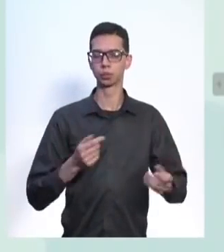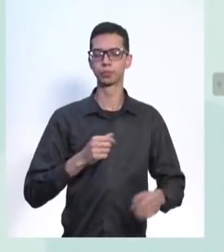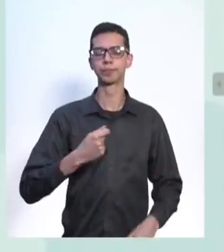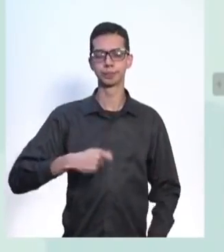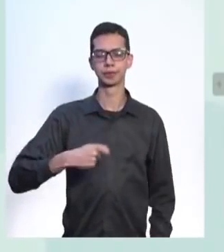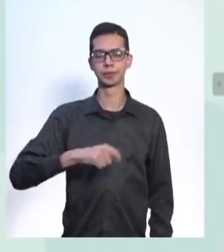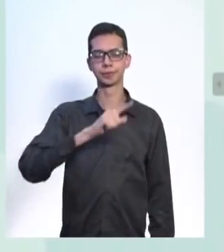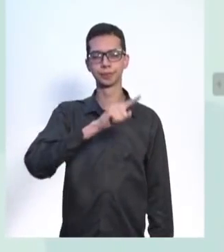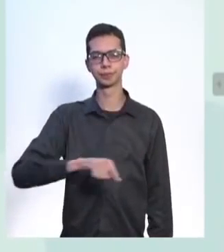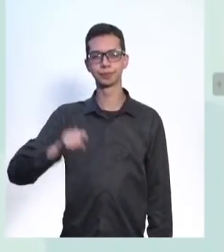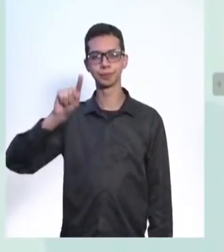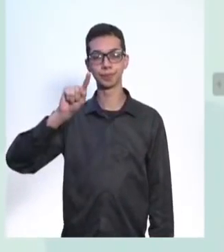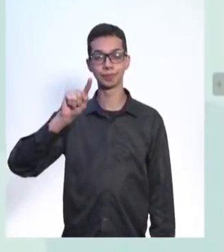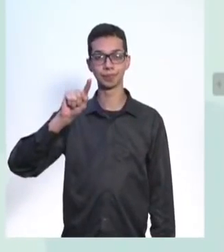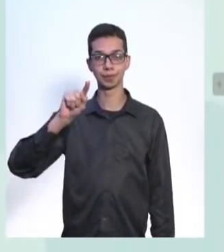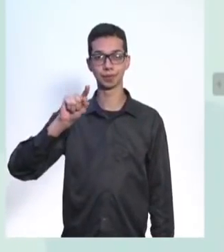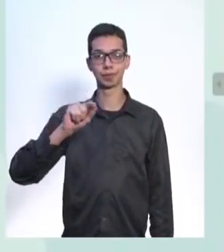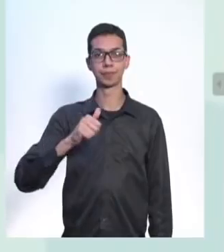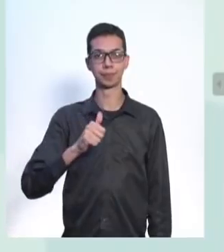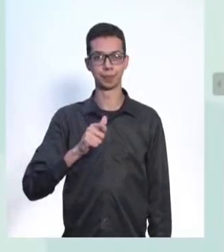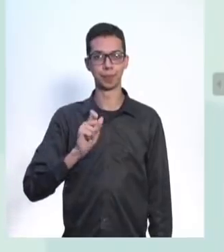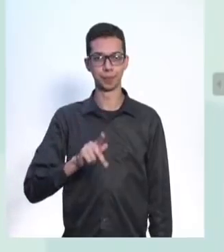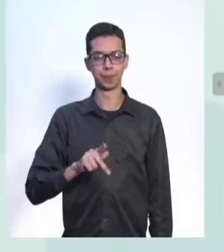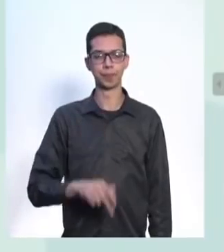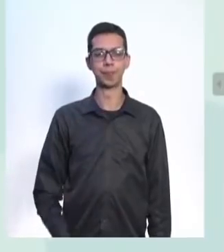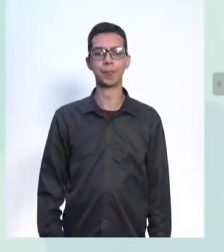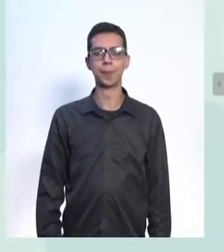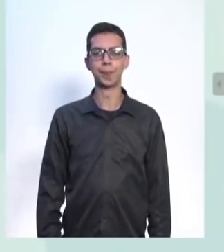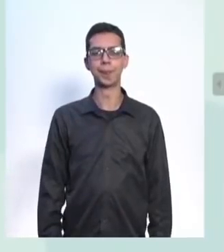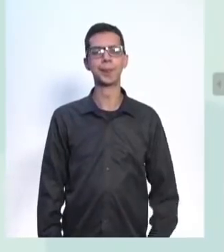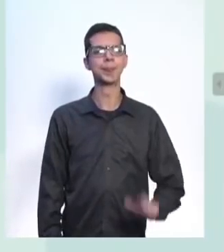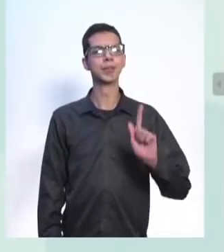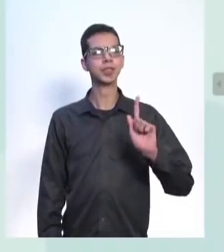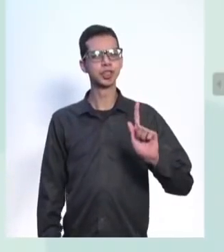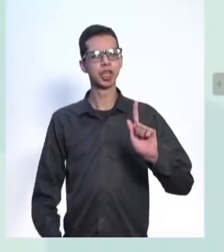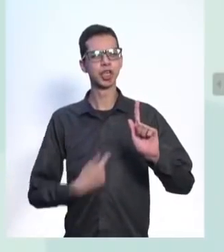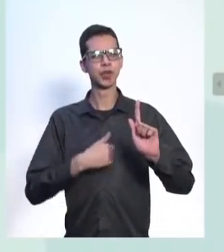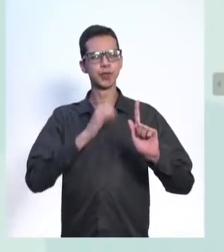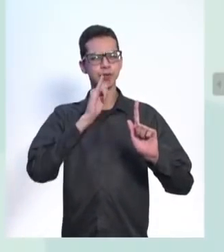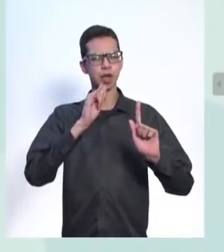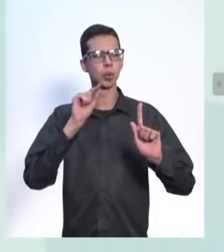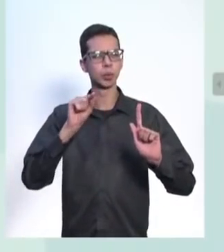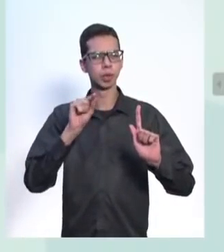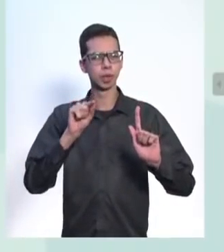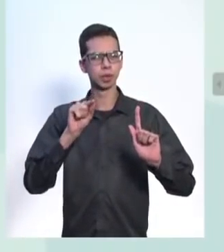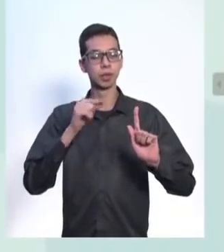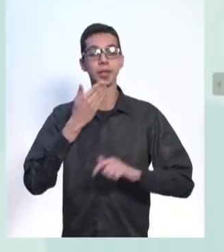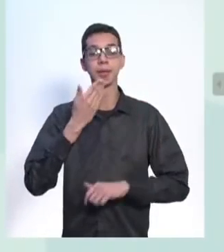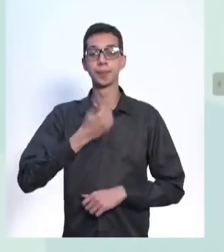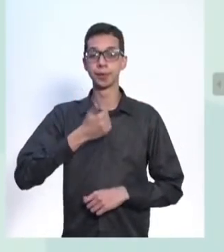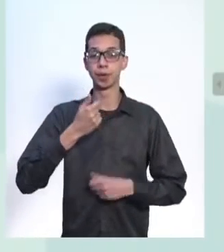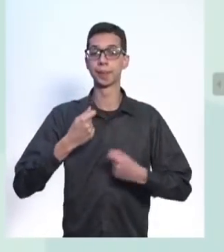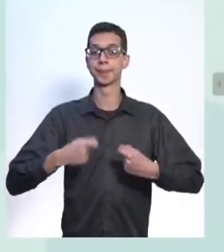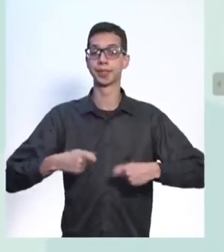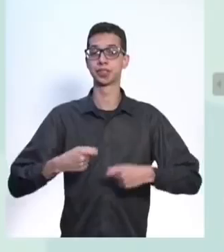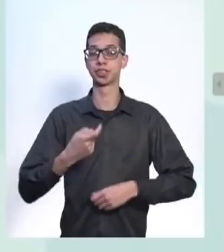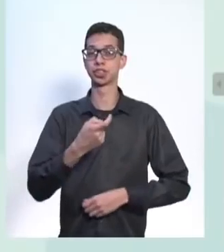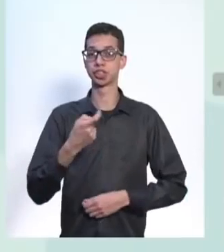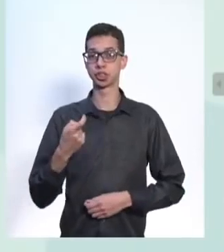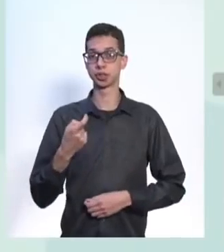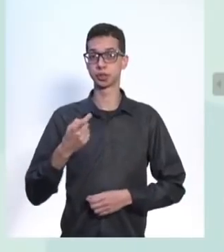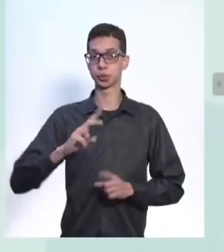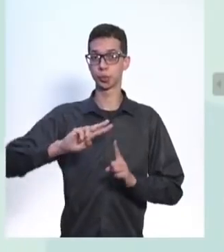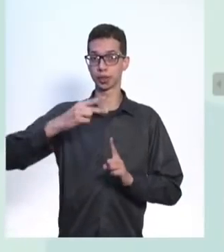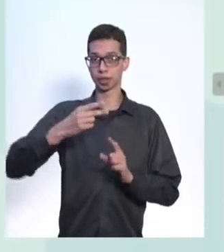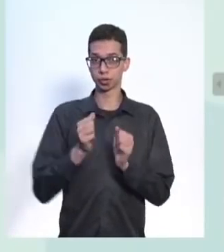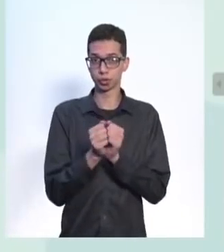cima. Muito bem. Na G, eu falei que era melhor você juntar primeiro esse x ao quadrado, né? Nesse